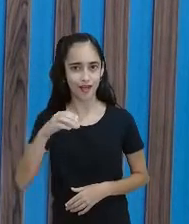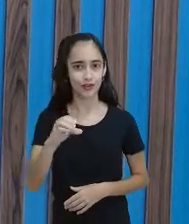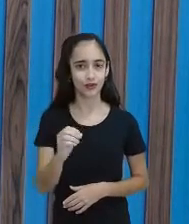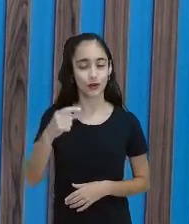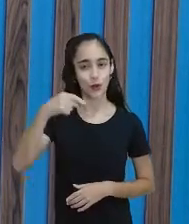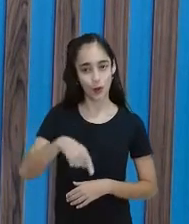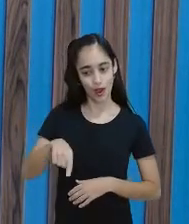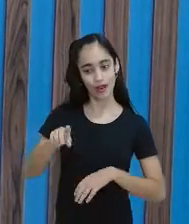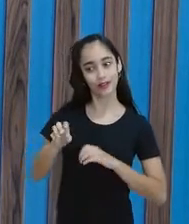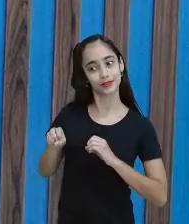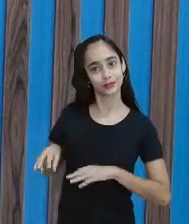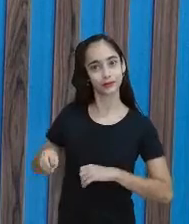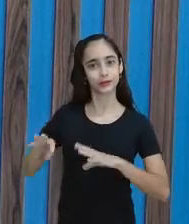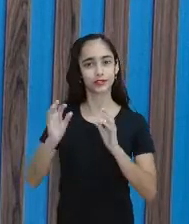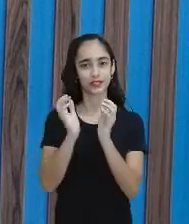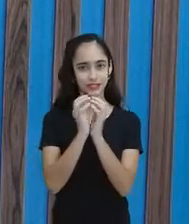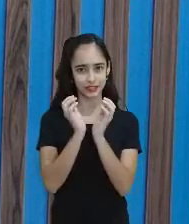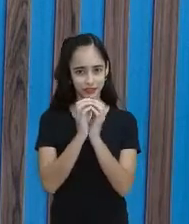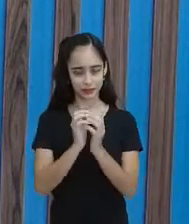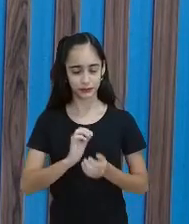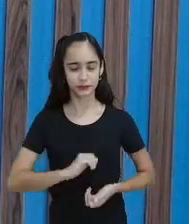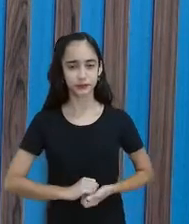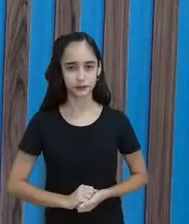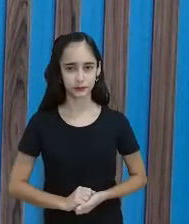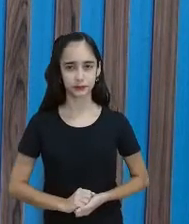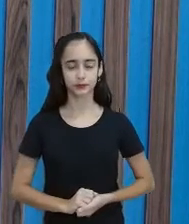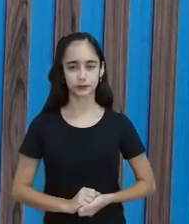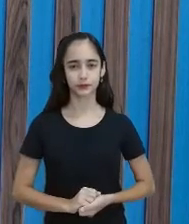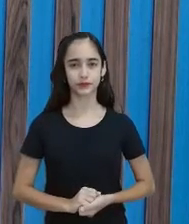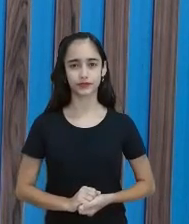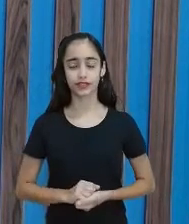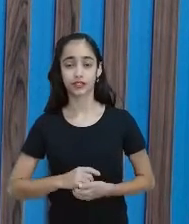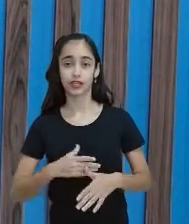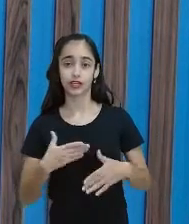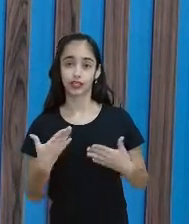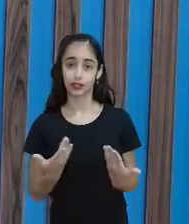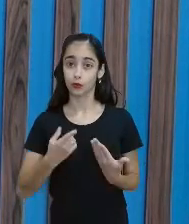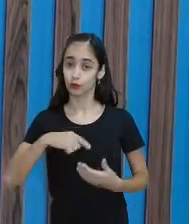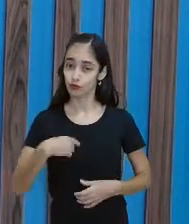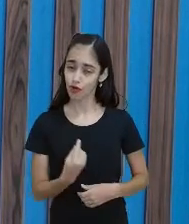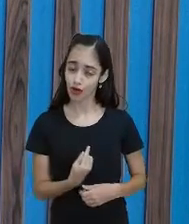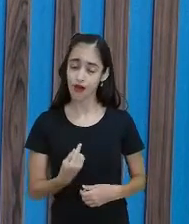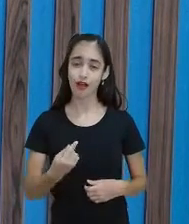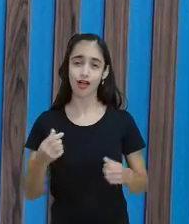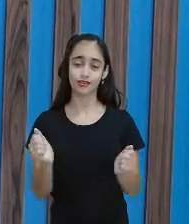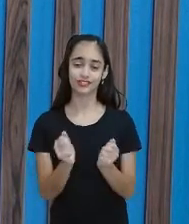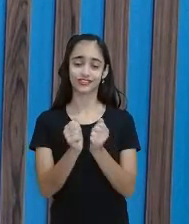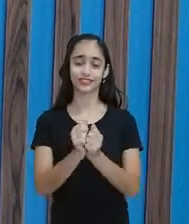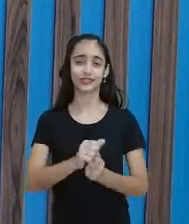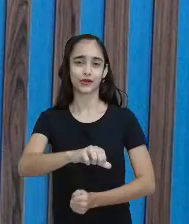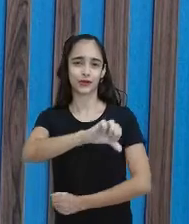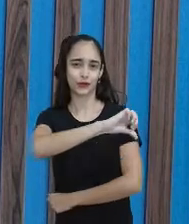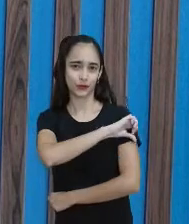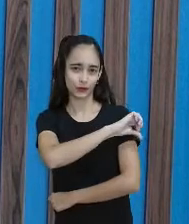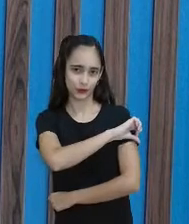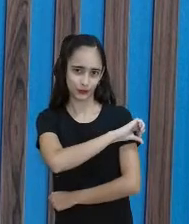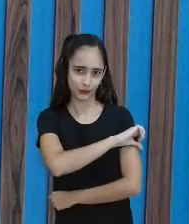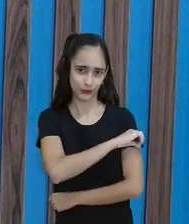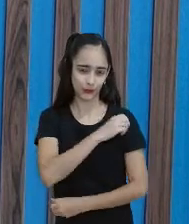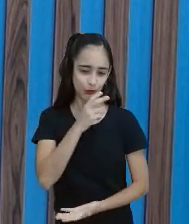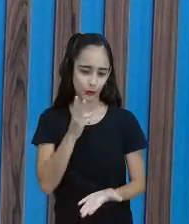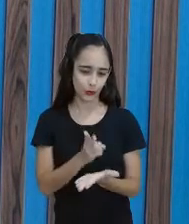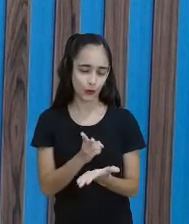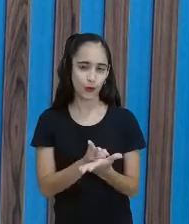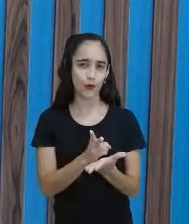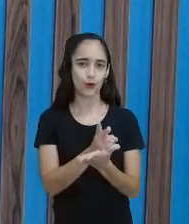Digitais do Recife, né? Então, estamos aqui no 9º ano, continuando, né, aí o